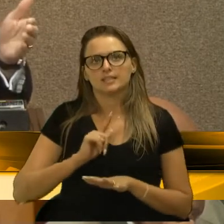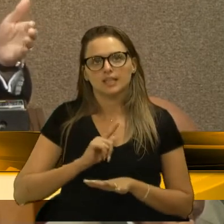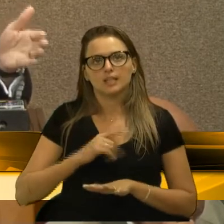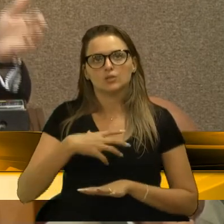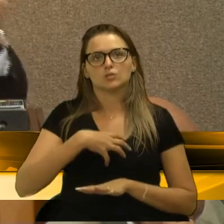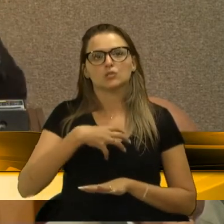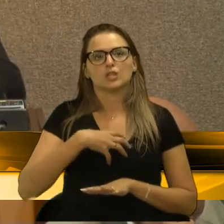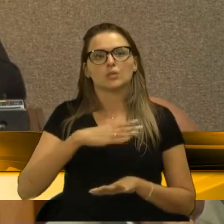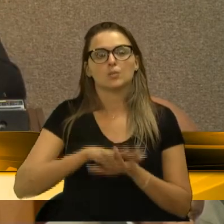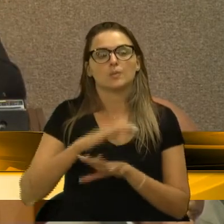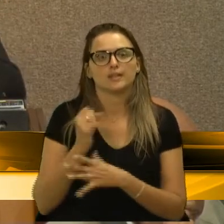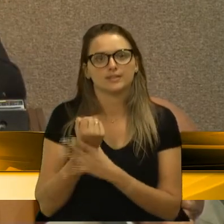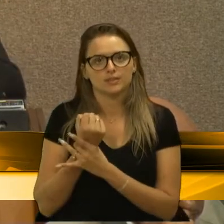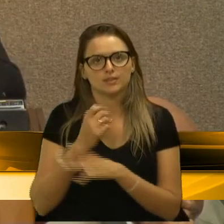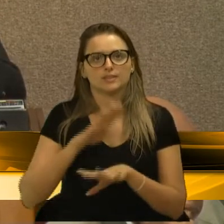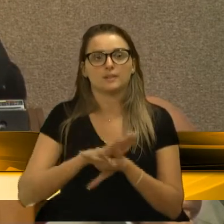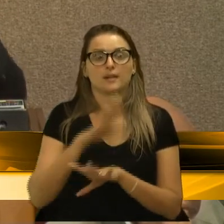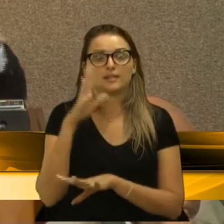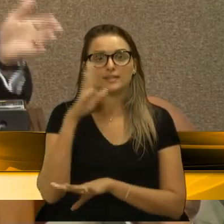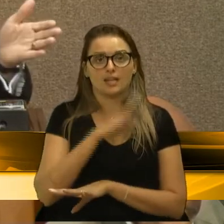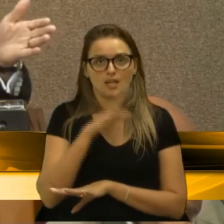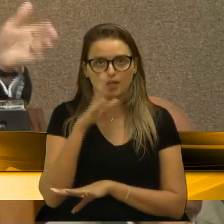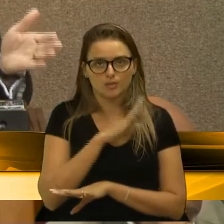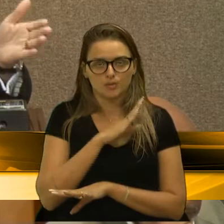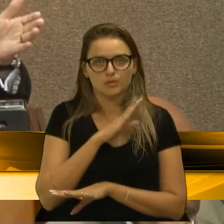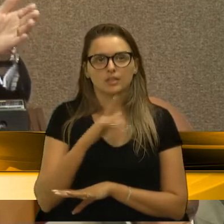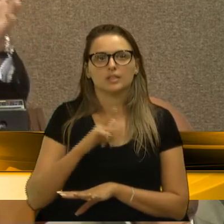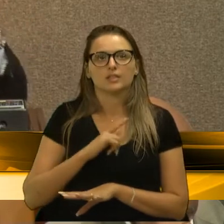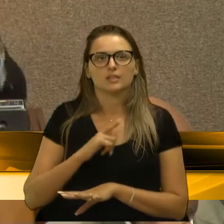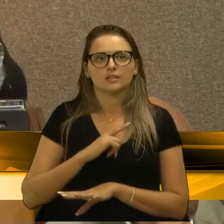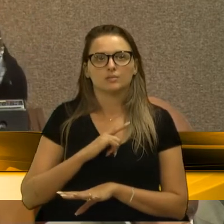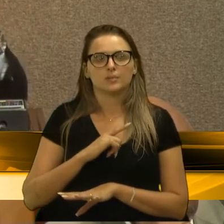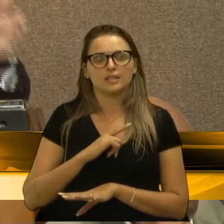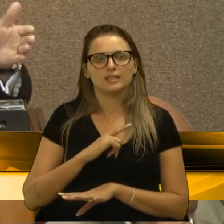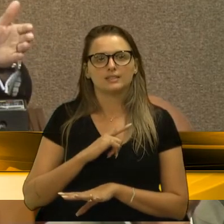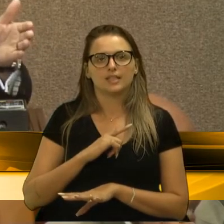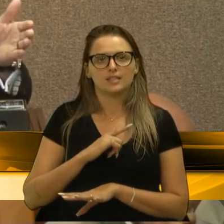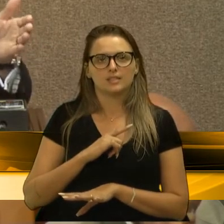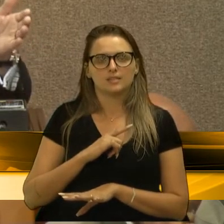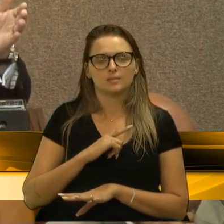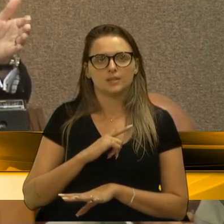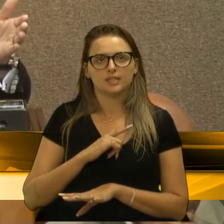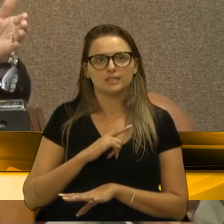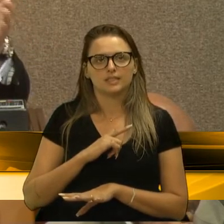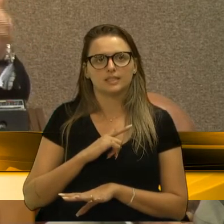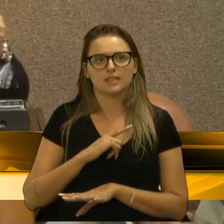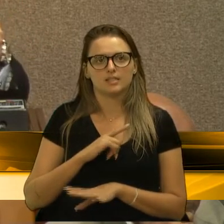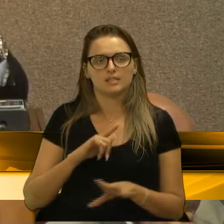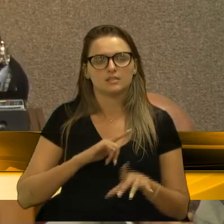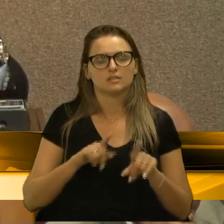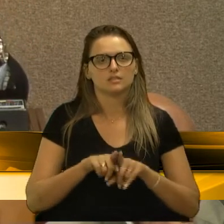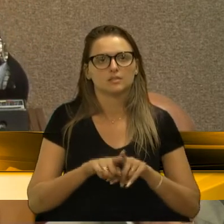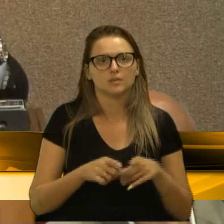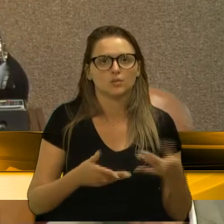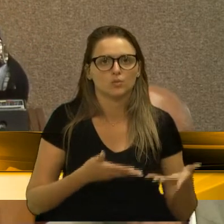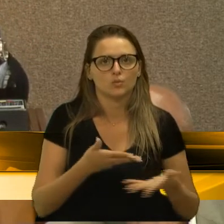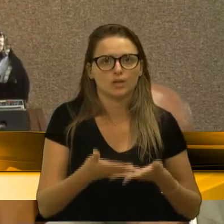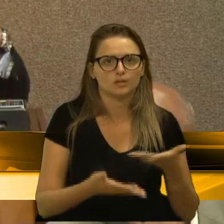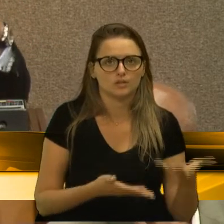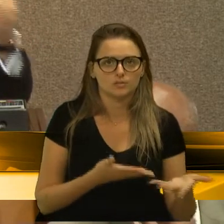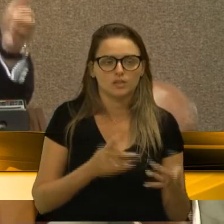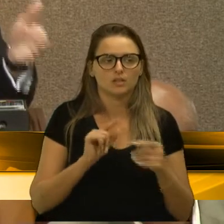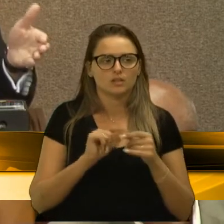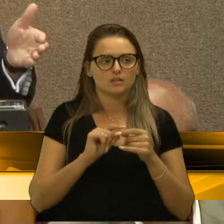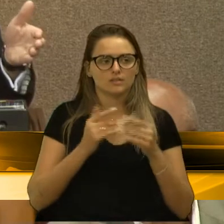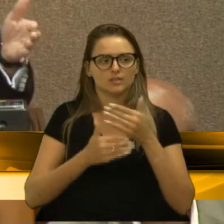com segurança, com agilidade, com prestadez, e também fazer com que os